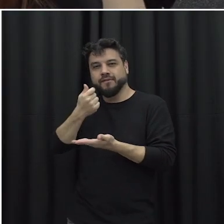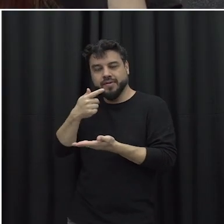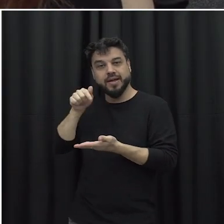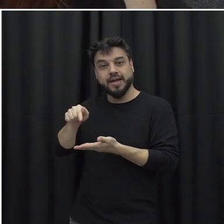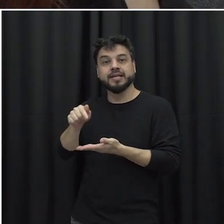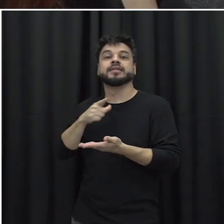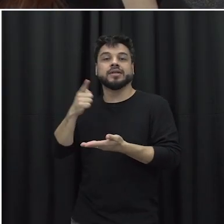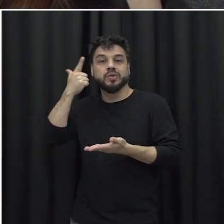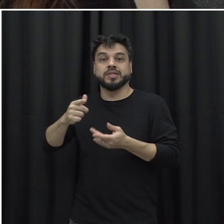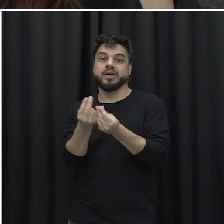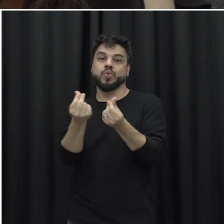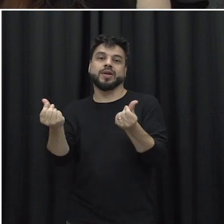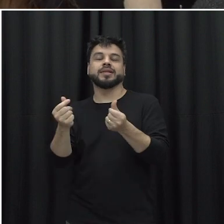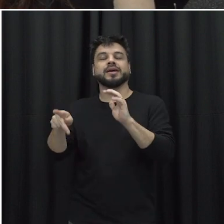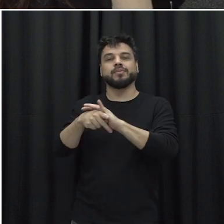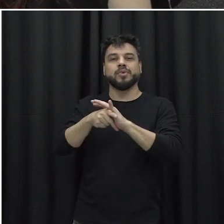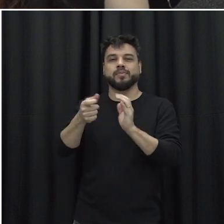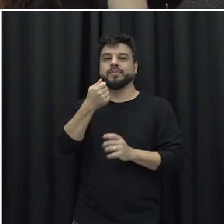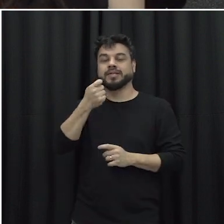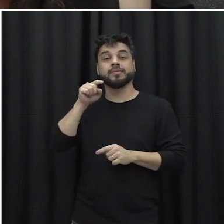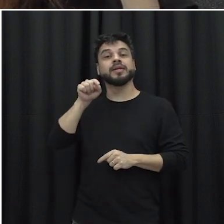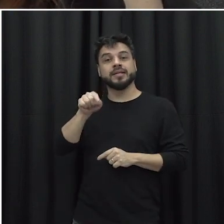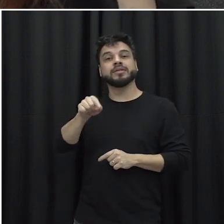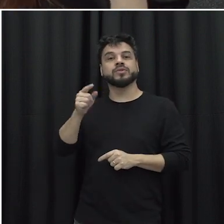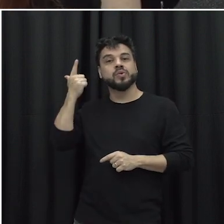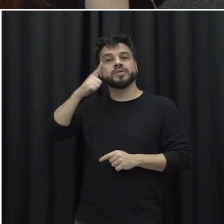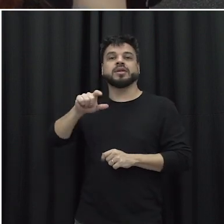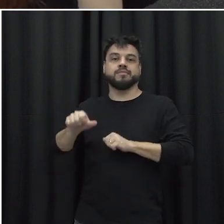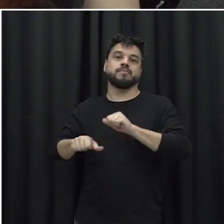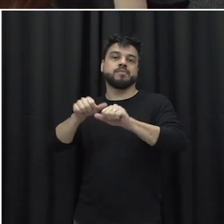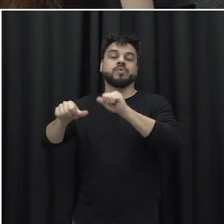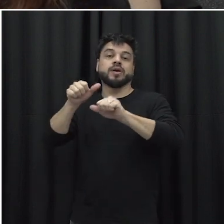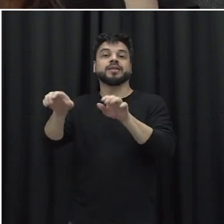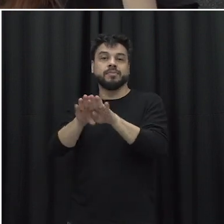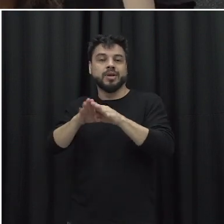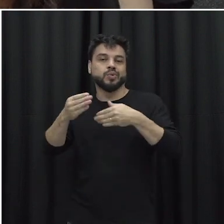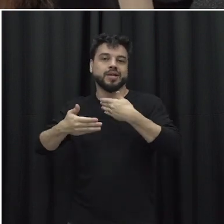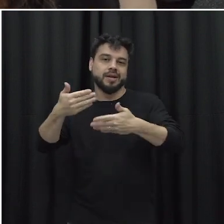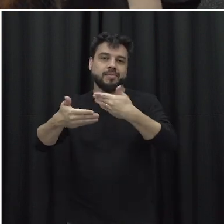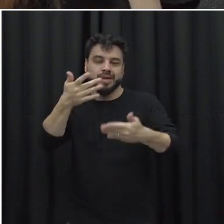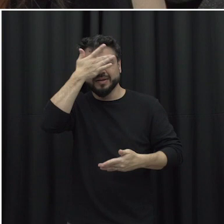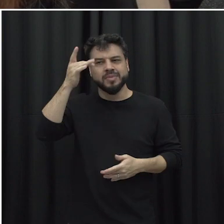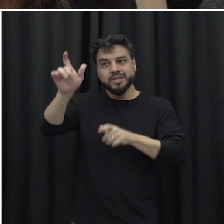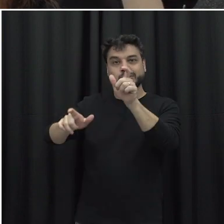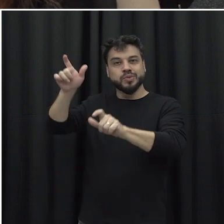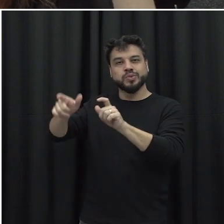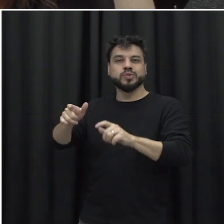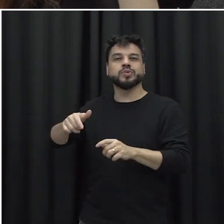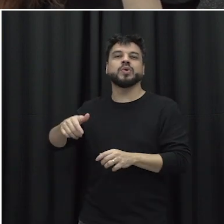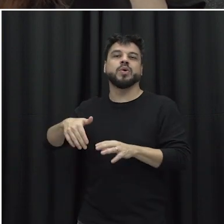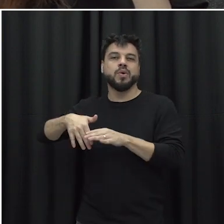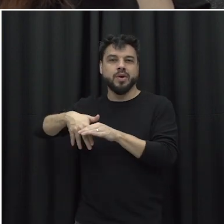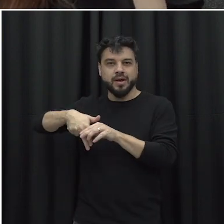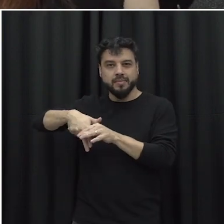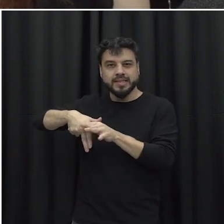mais qualidade para os medicamentos, o que impacta diretamente também nos tratamentos dos pacientes, que a gente consegue ter